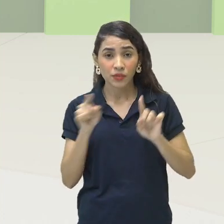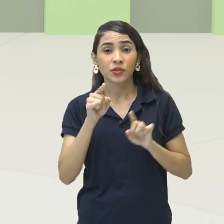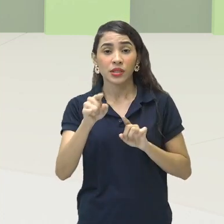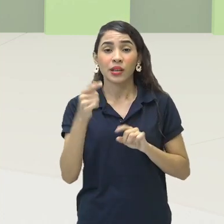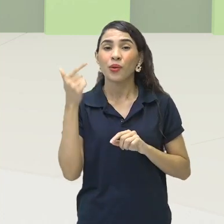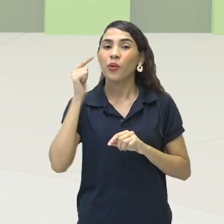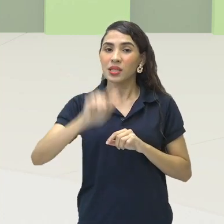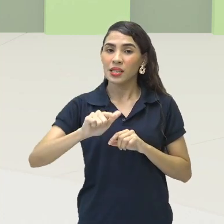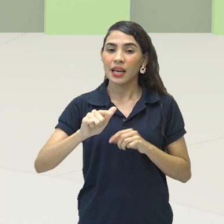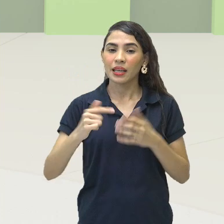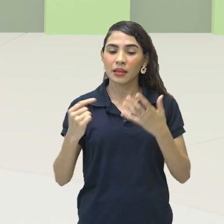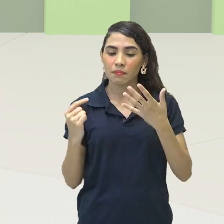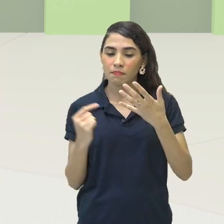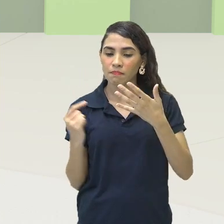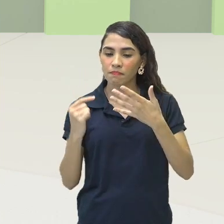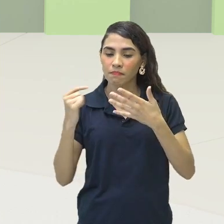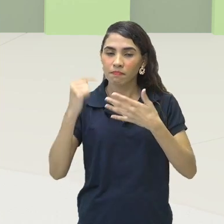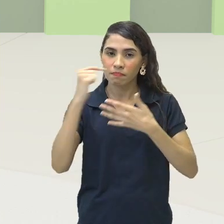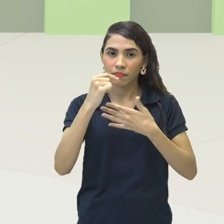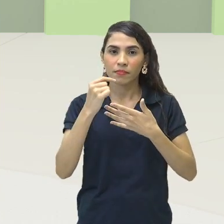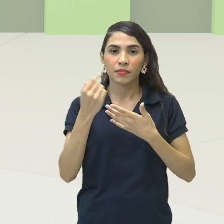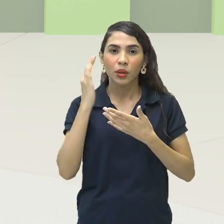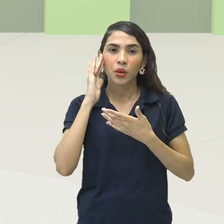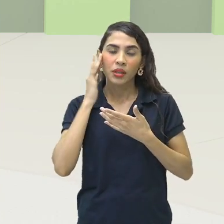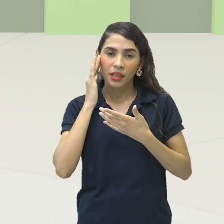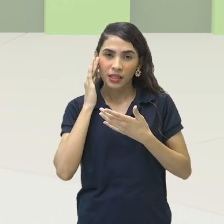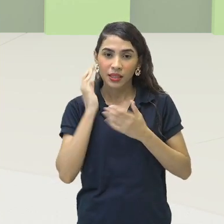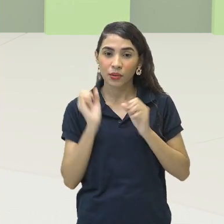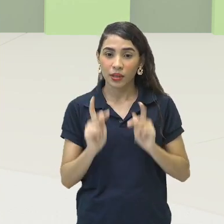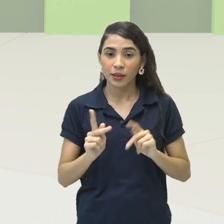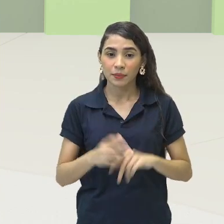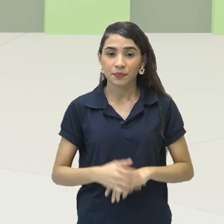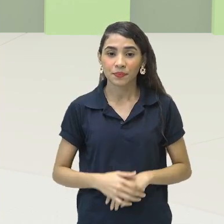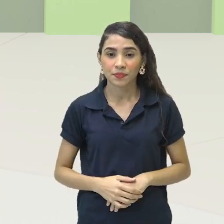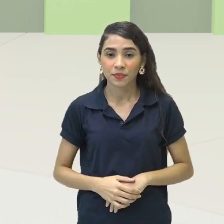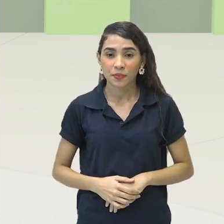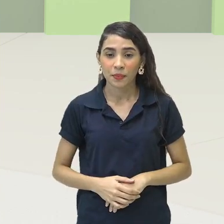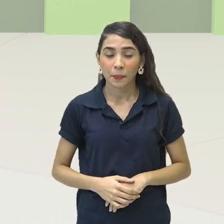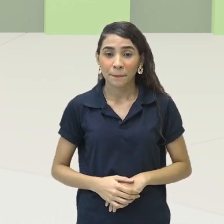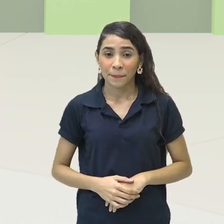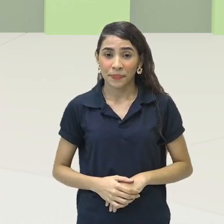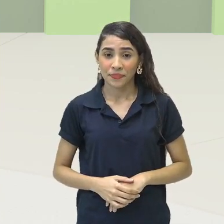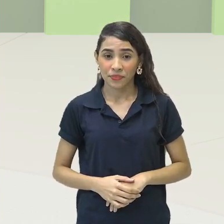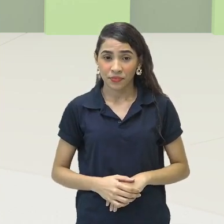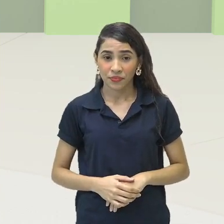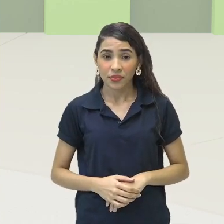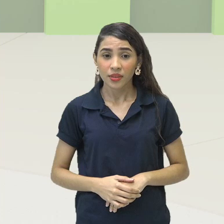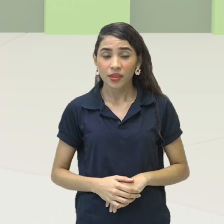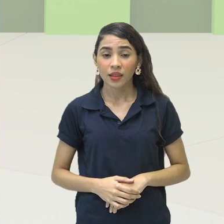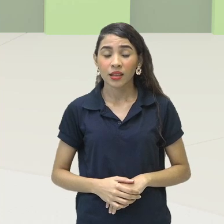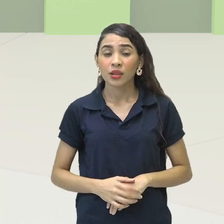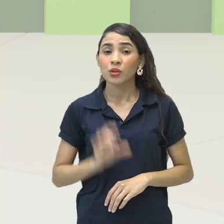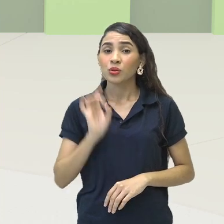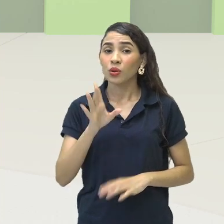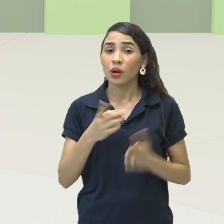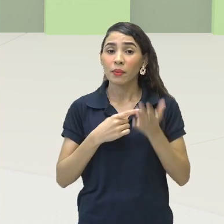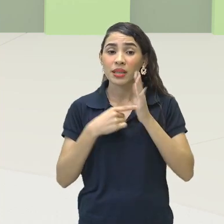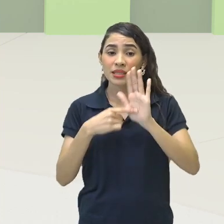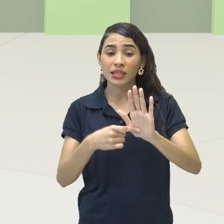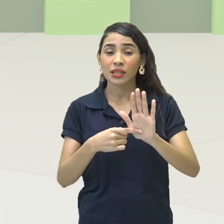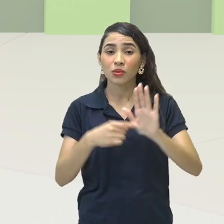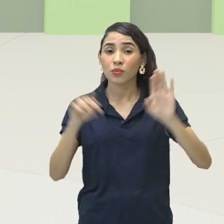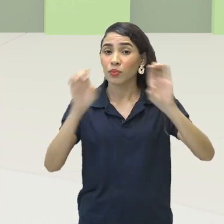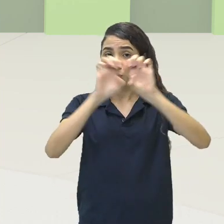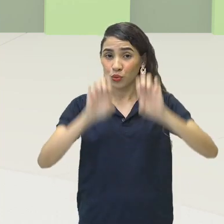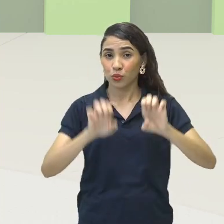consegue ver uma por uma e entender isso ao longo do tempo, tá bom? Aqui eu estou apenas te dando um panorama para